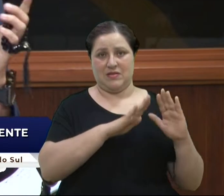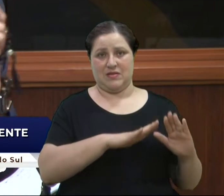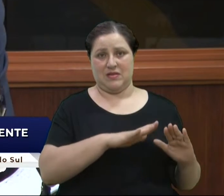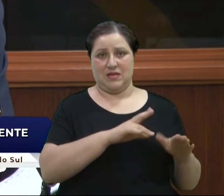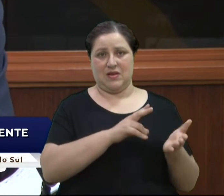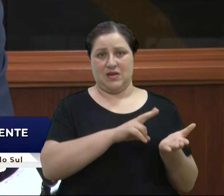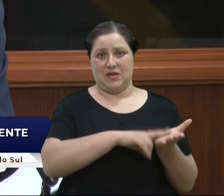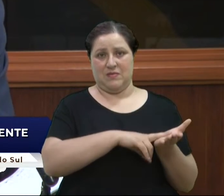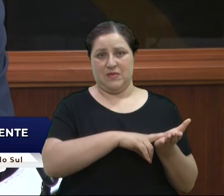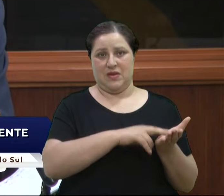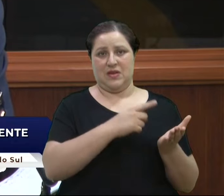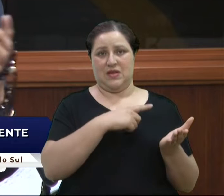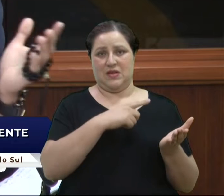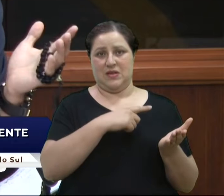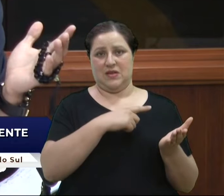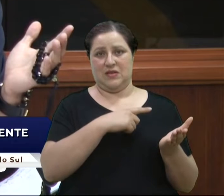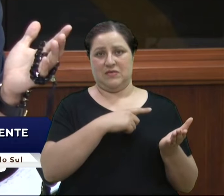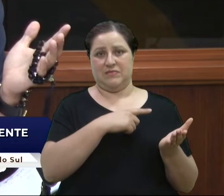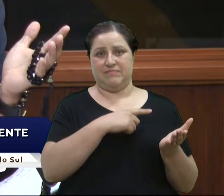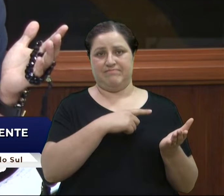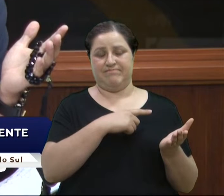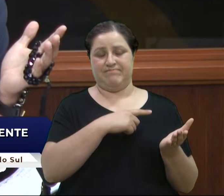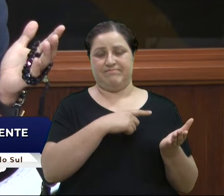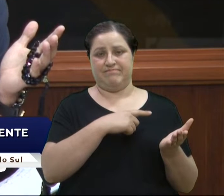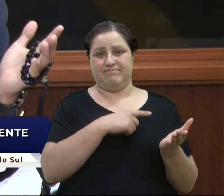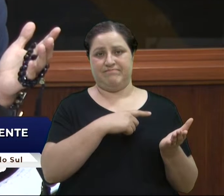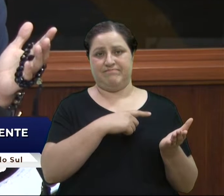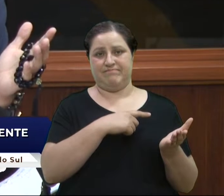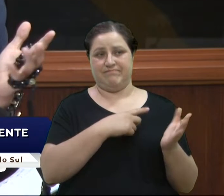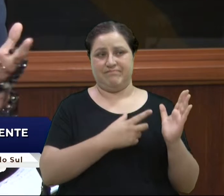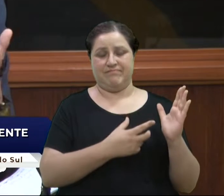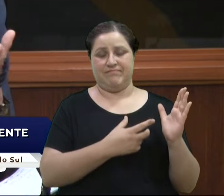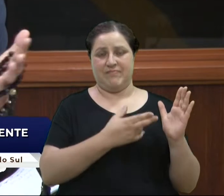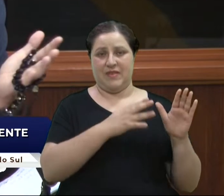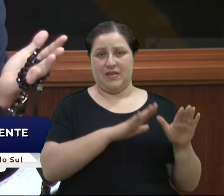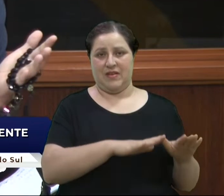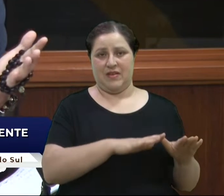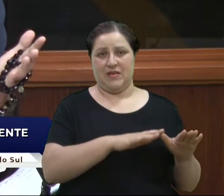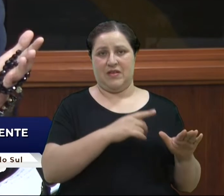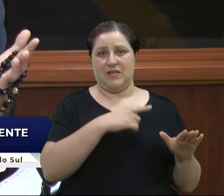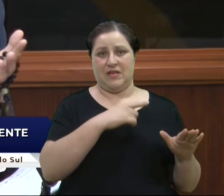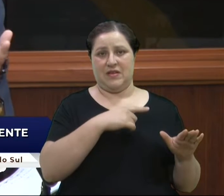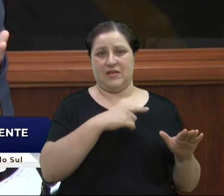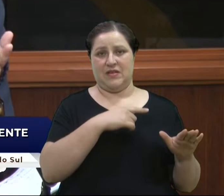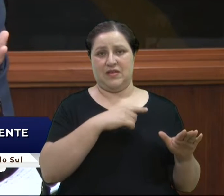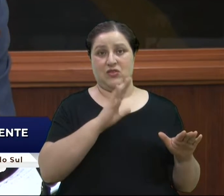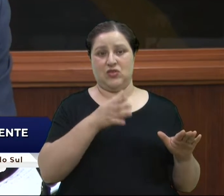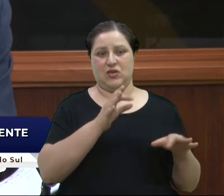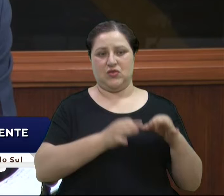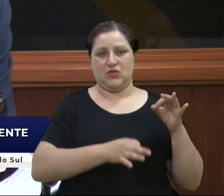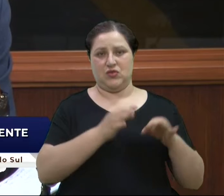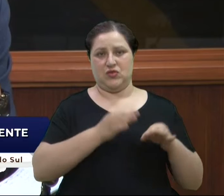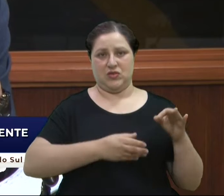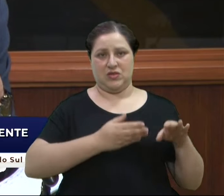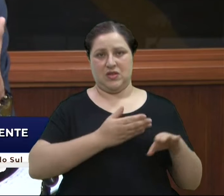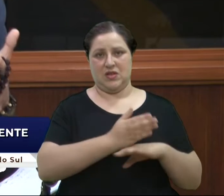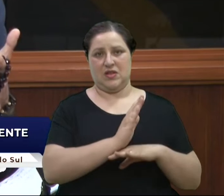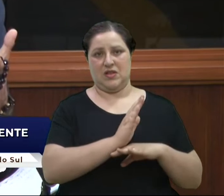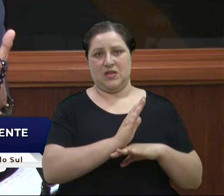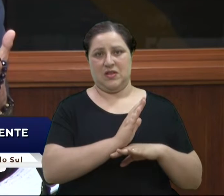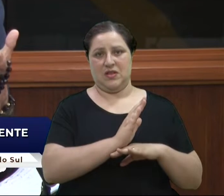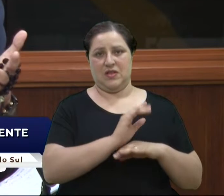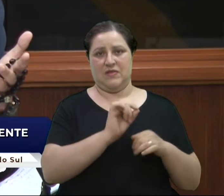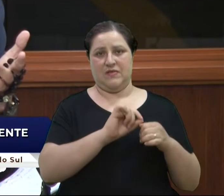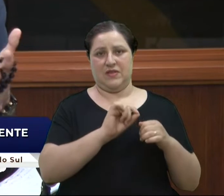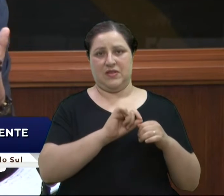Mostrei até as fotos, que conseguiu via judicial para fazer o procedimento cirúrgico, mas agora não consegue a liberação para poder fazer um